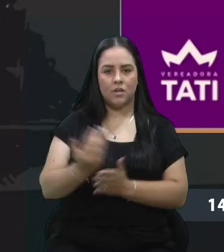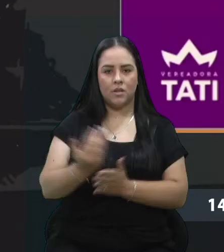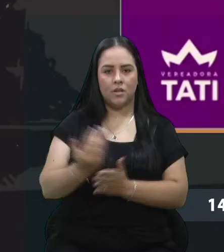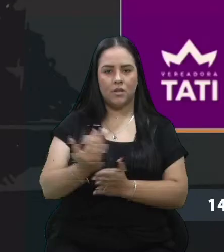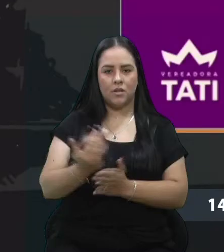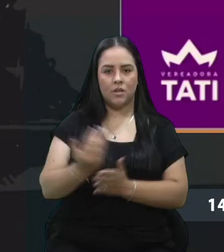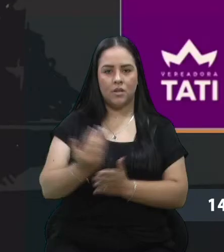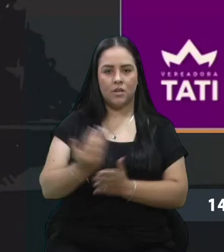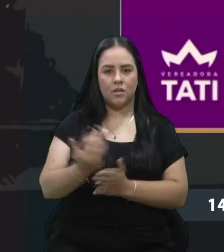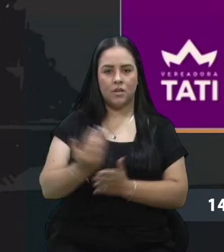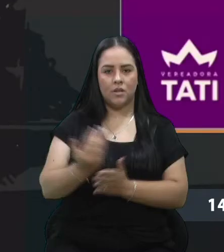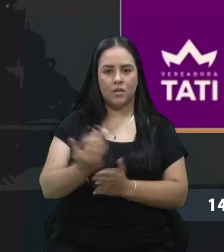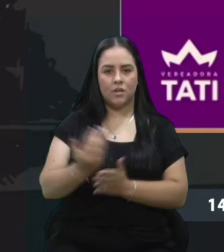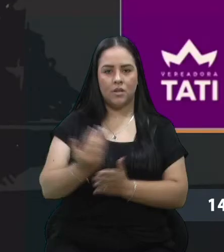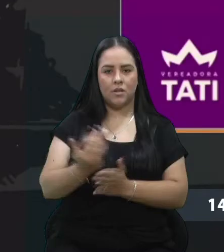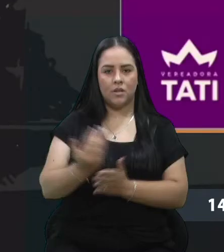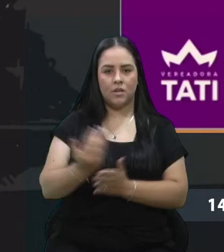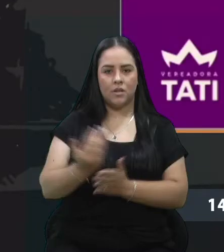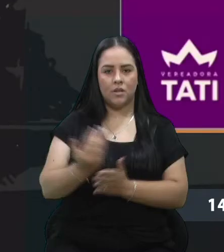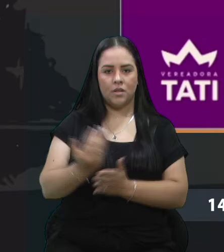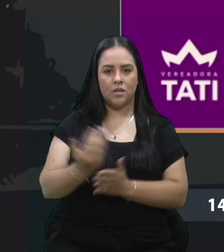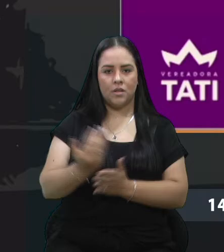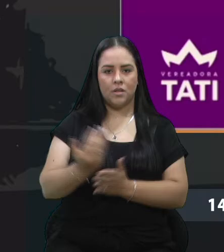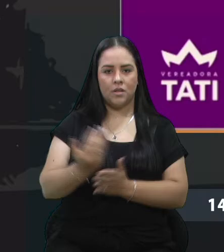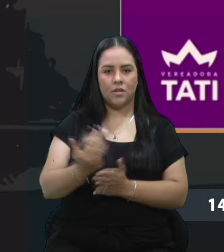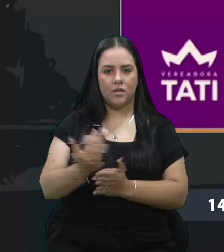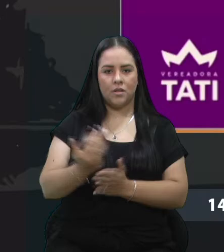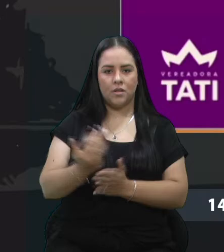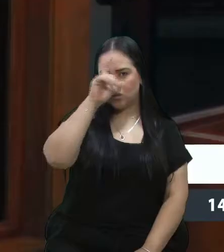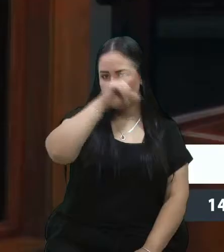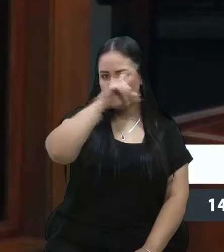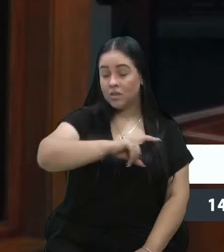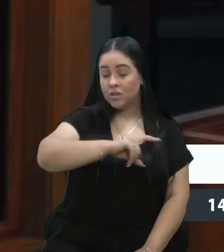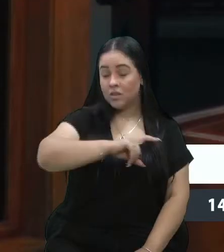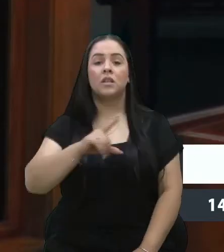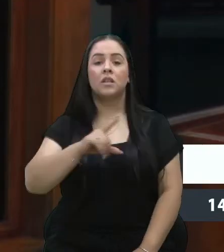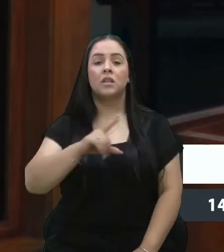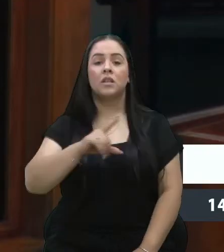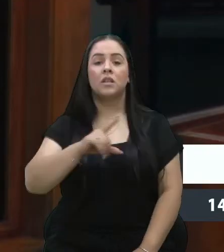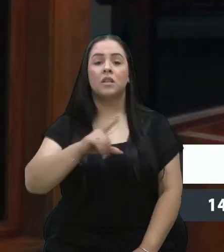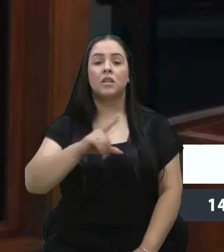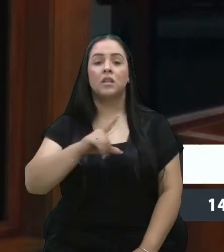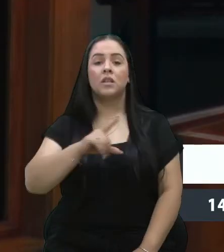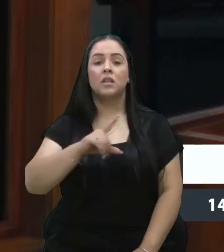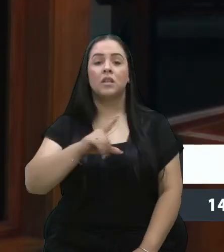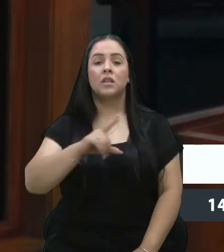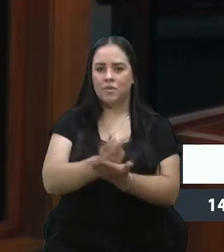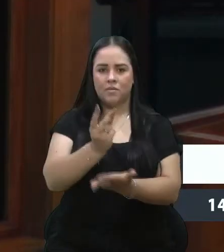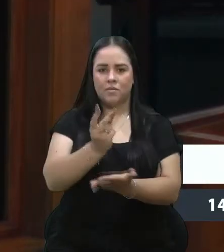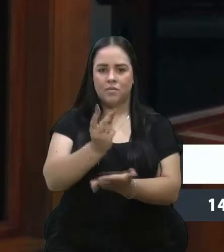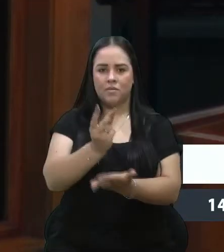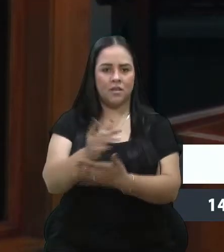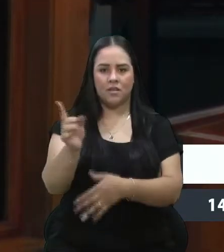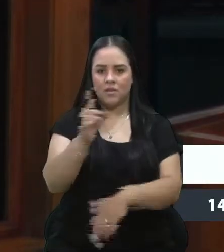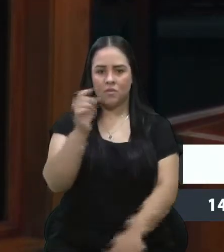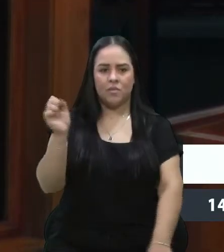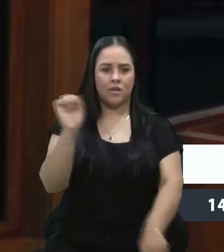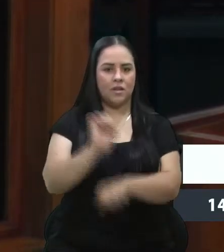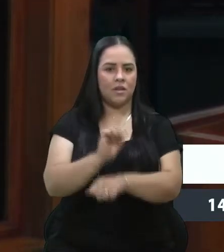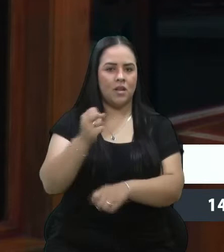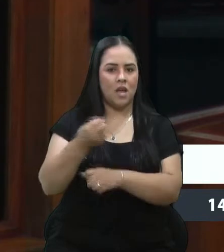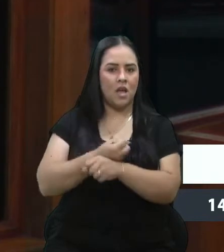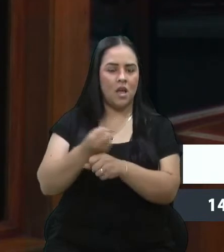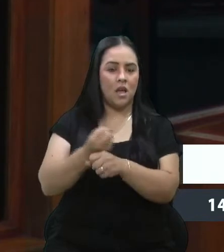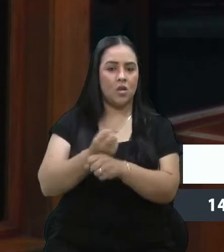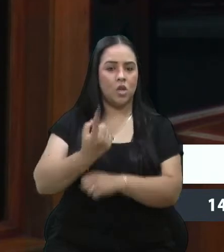temas e outras dificuldades, e a luta das mulheres é, sem dúvida alguma, constante, vai se moldando com o passar dos anos.